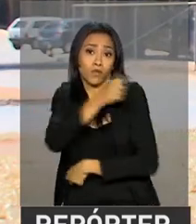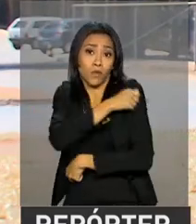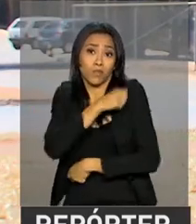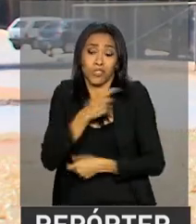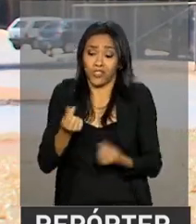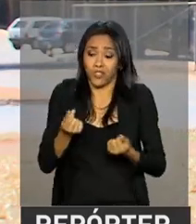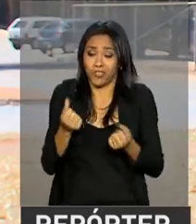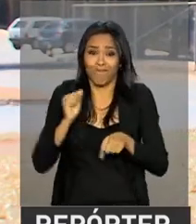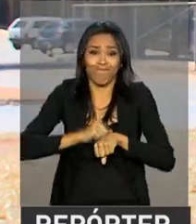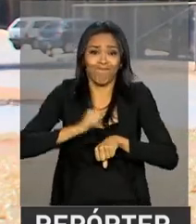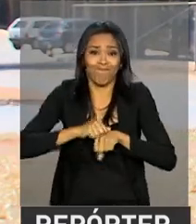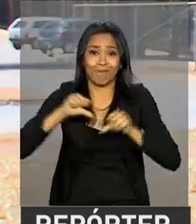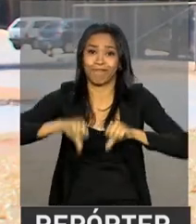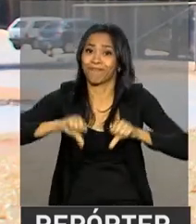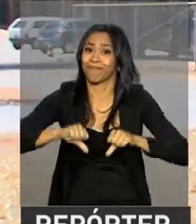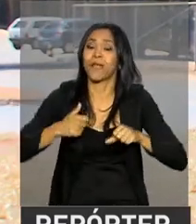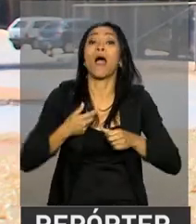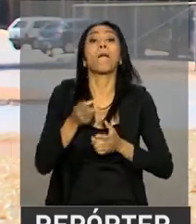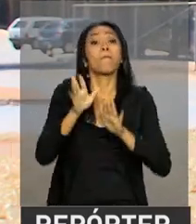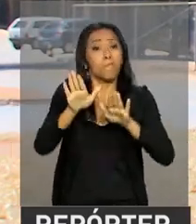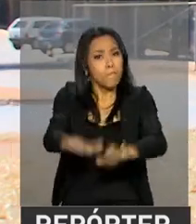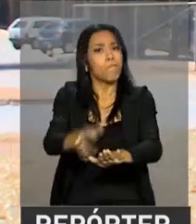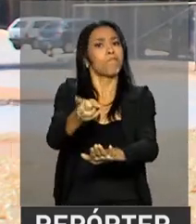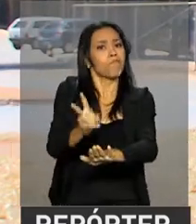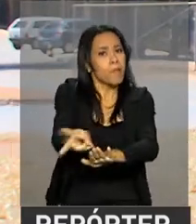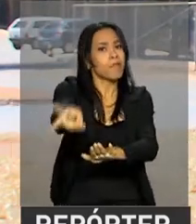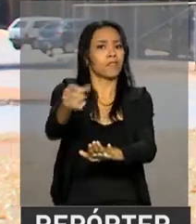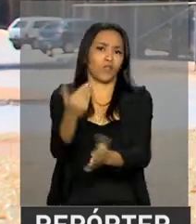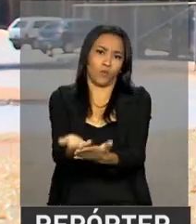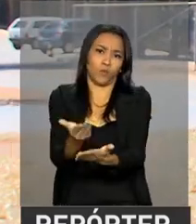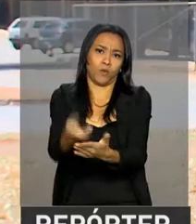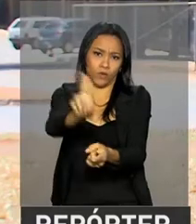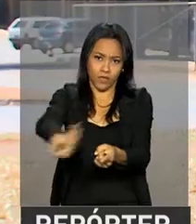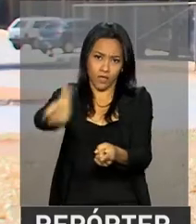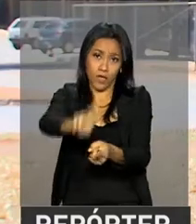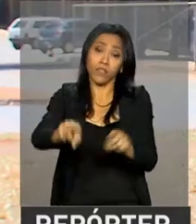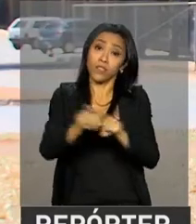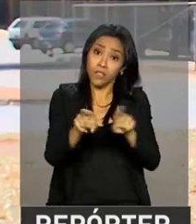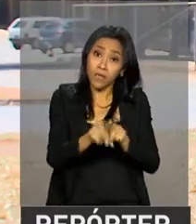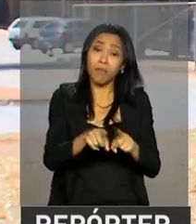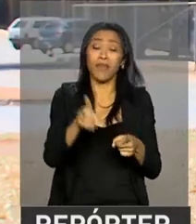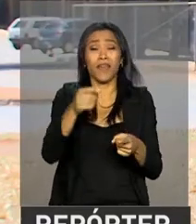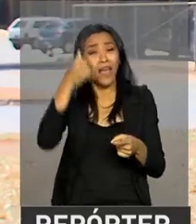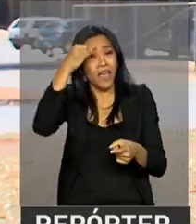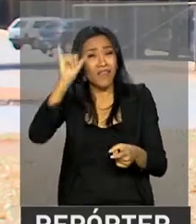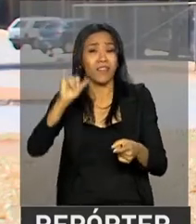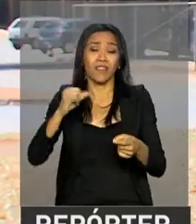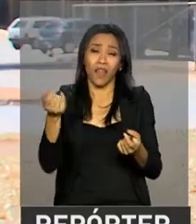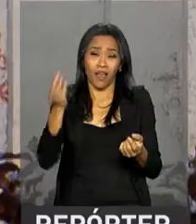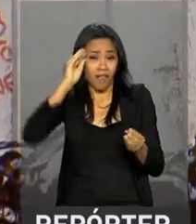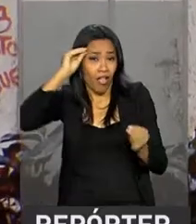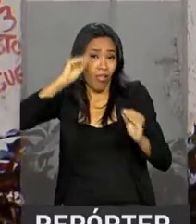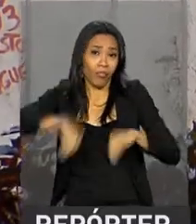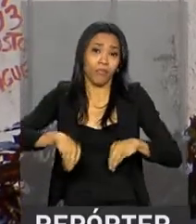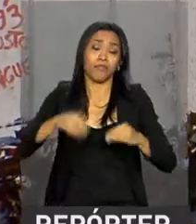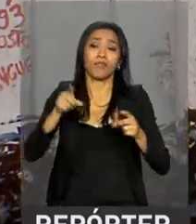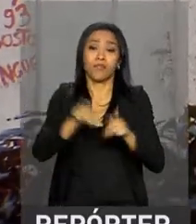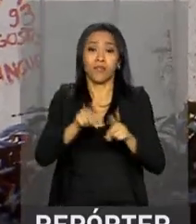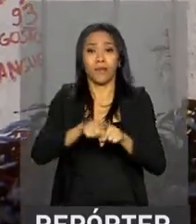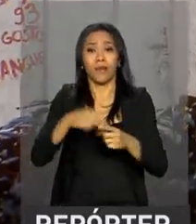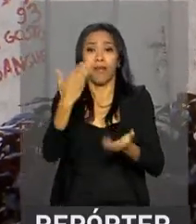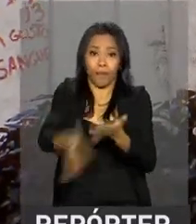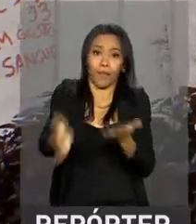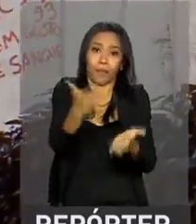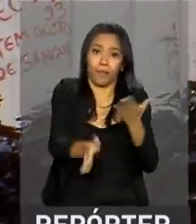financeiras a permanência na universidade além de combater situações de repetência e evasão alunos de